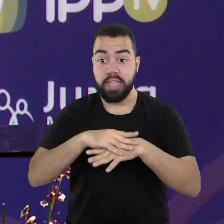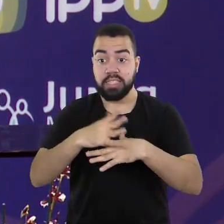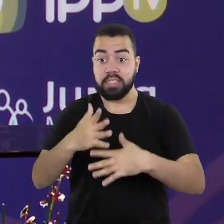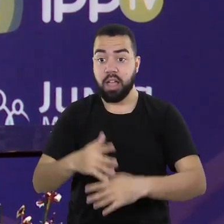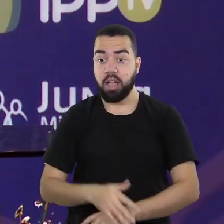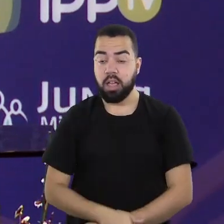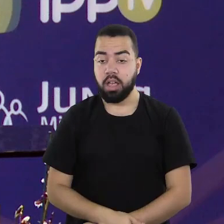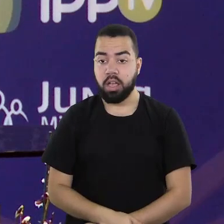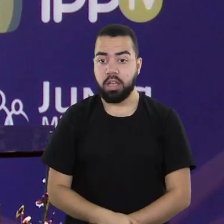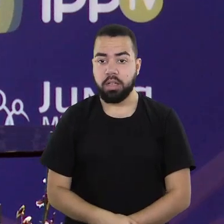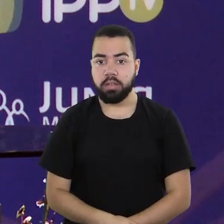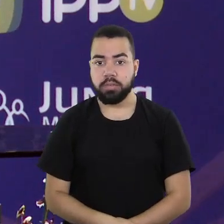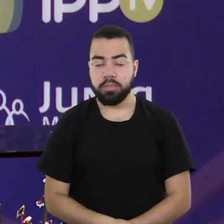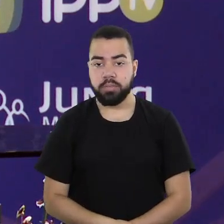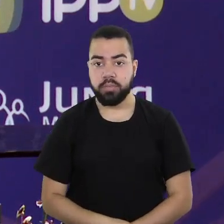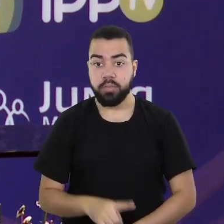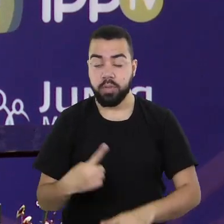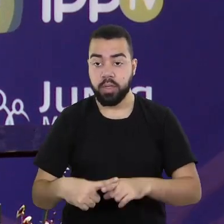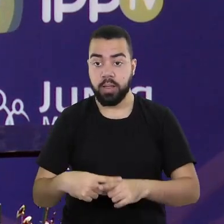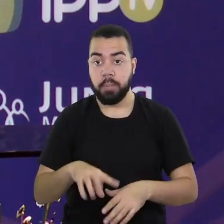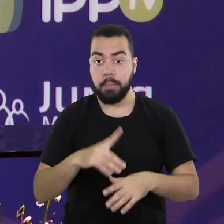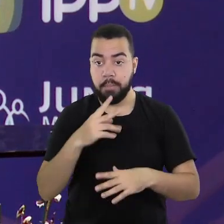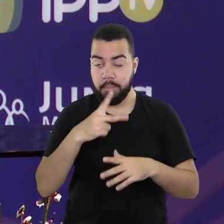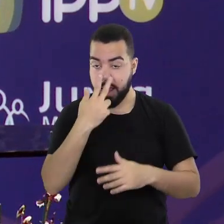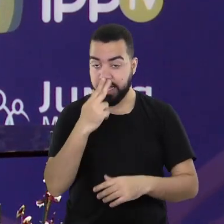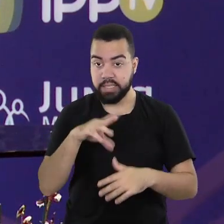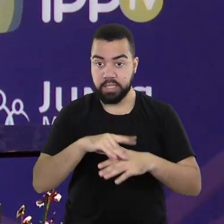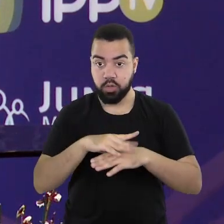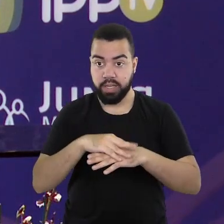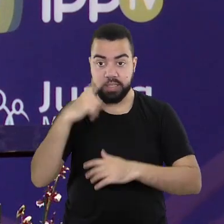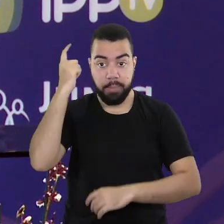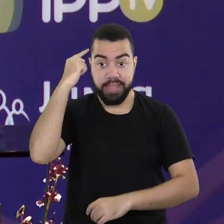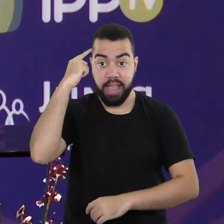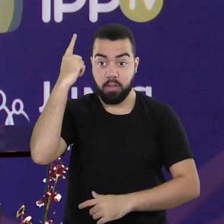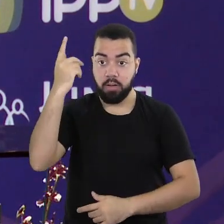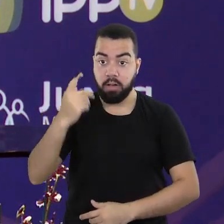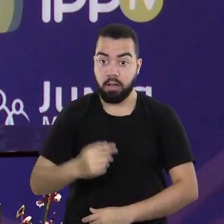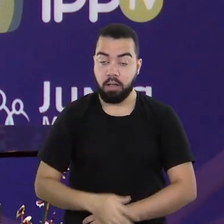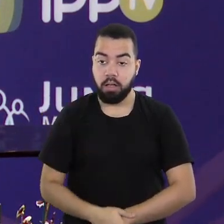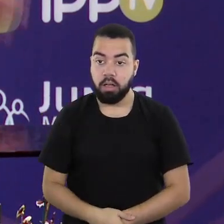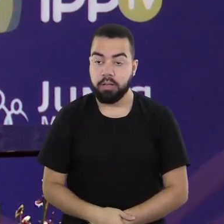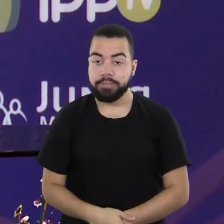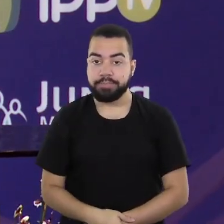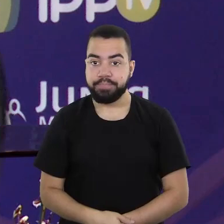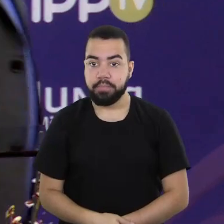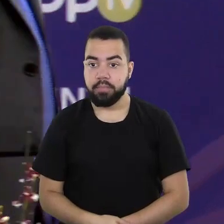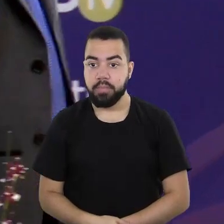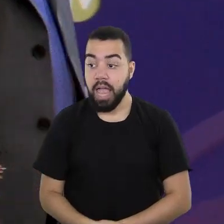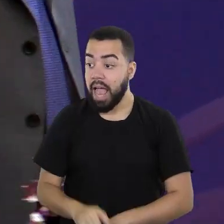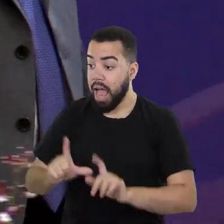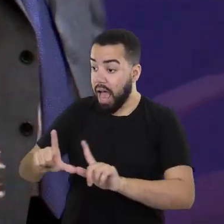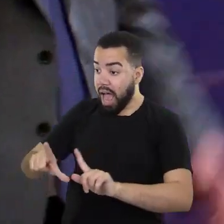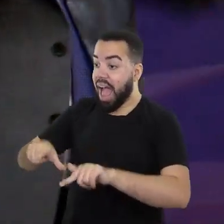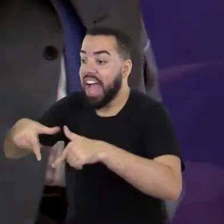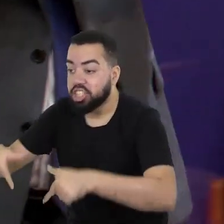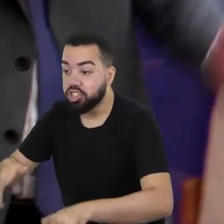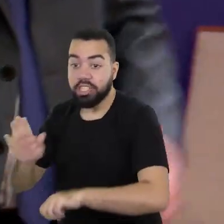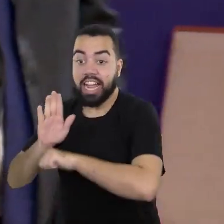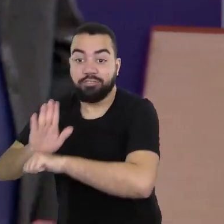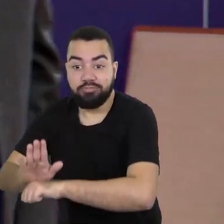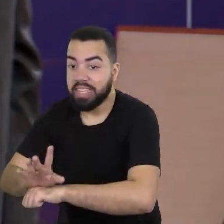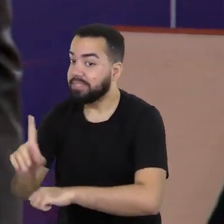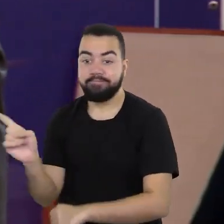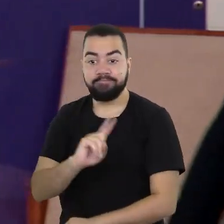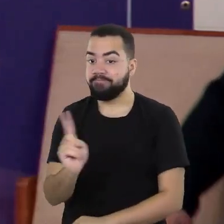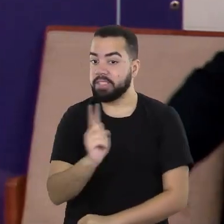Porque além de esquizofrenia, porque ele não sente nada pelo outro, ele também não faz nada pelo outro, ele se torna um crítico do